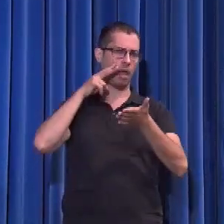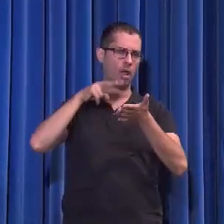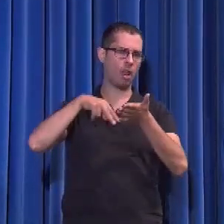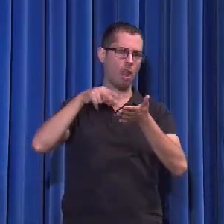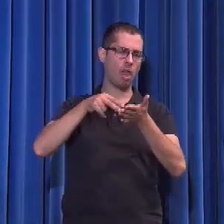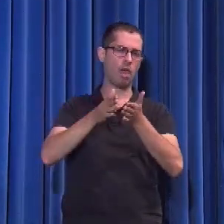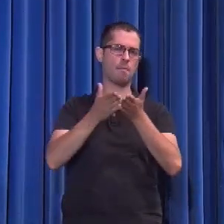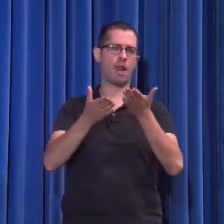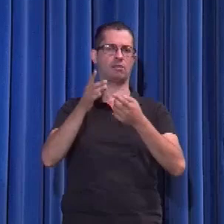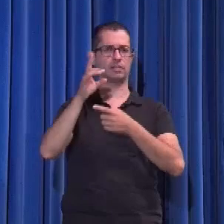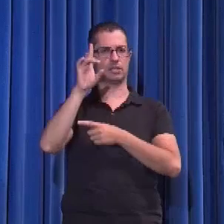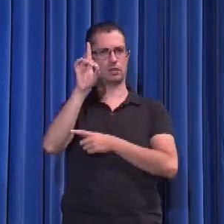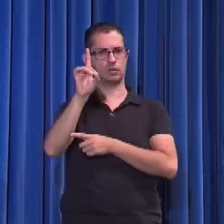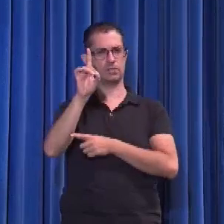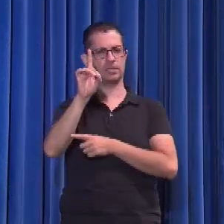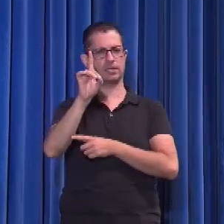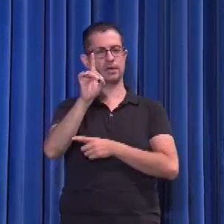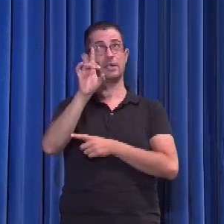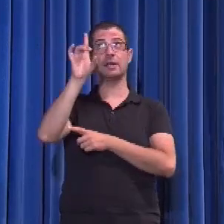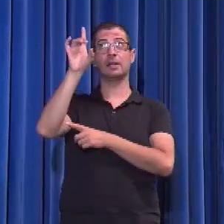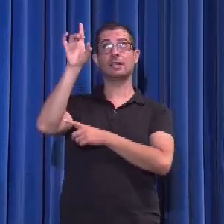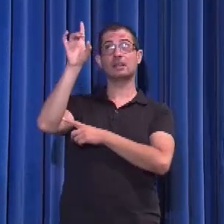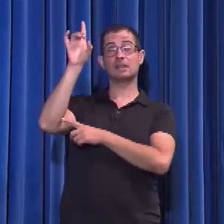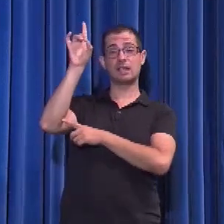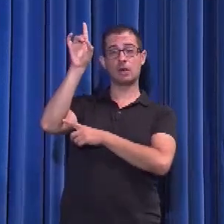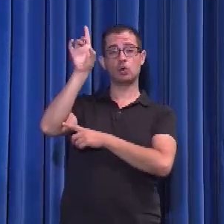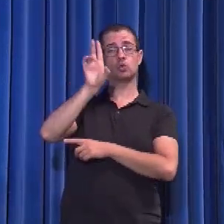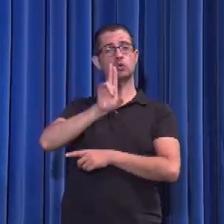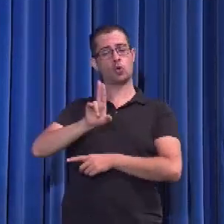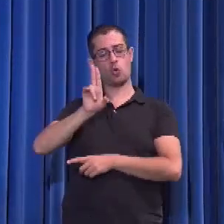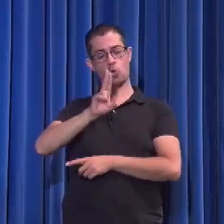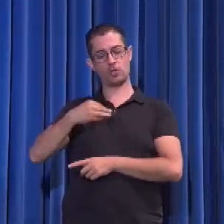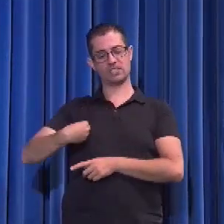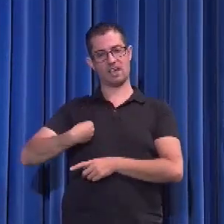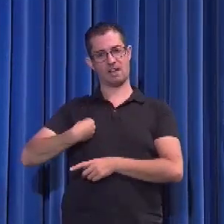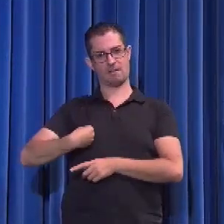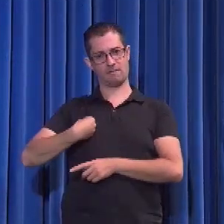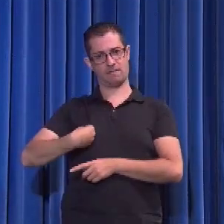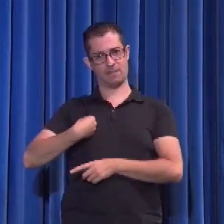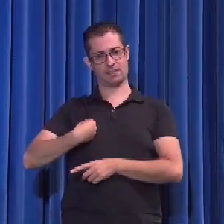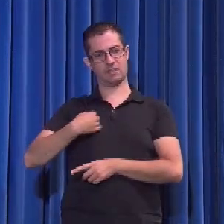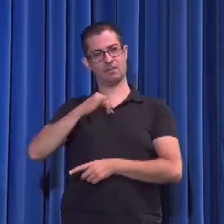A mensagem então que Deus dá através do profeta Jeremias é uma